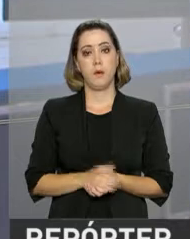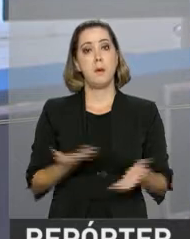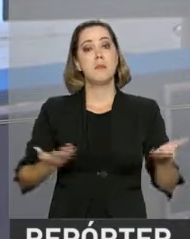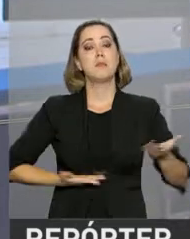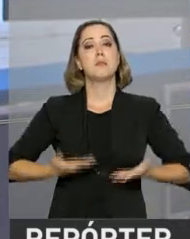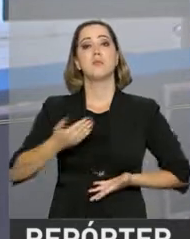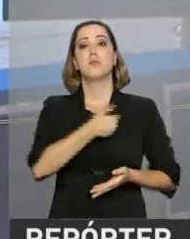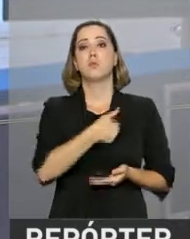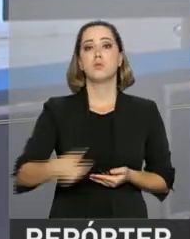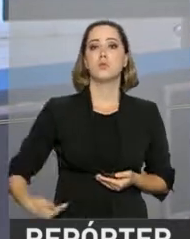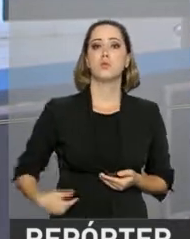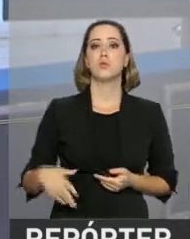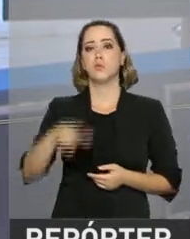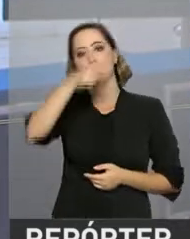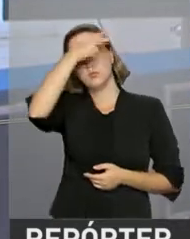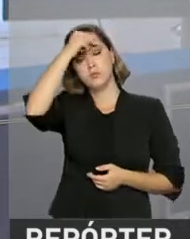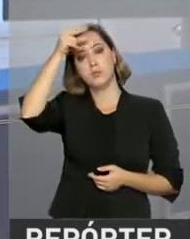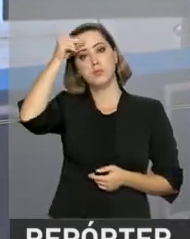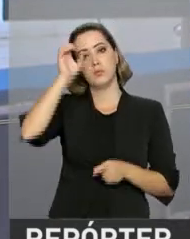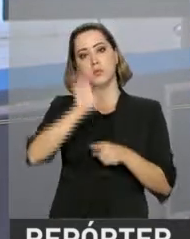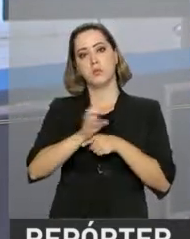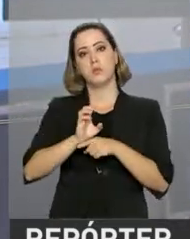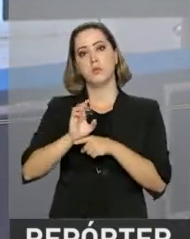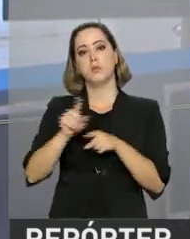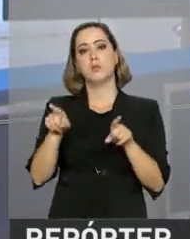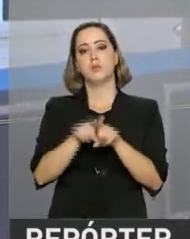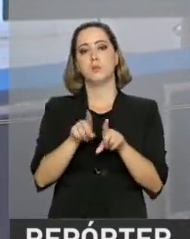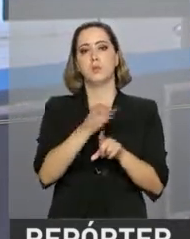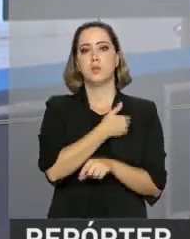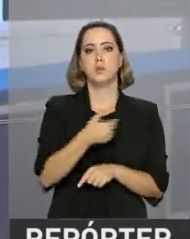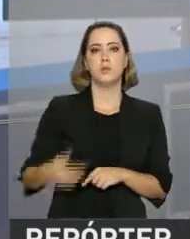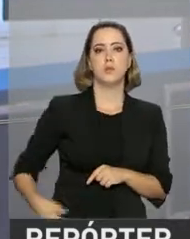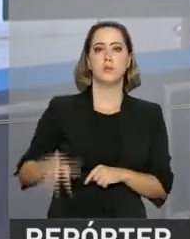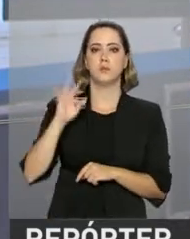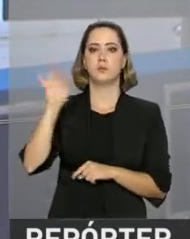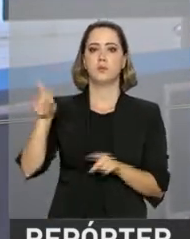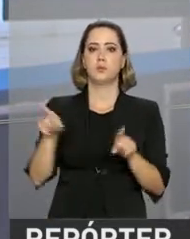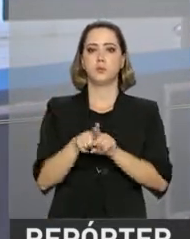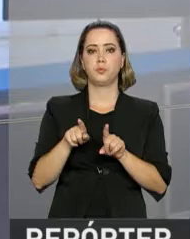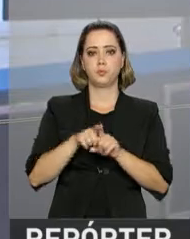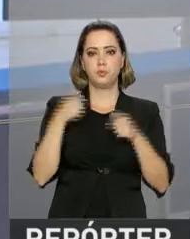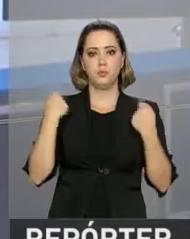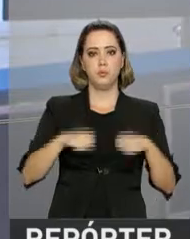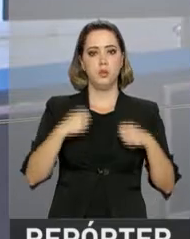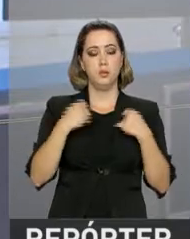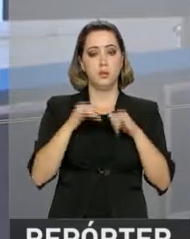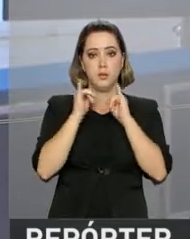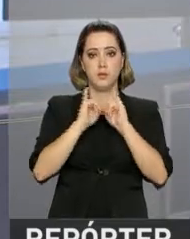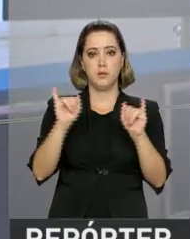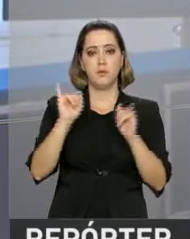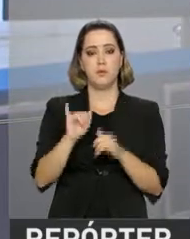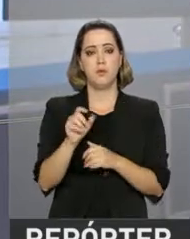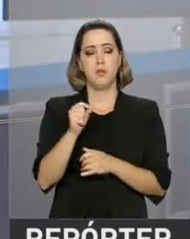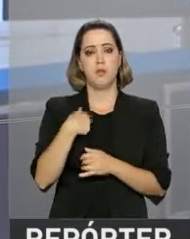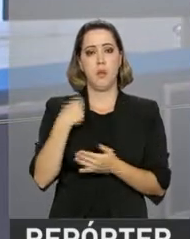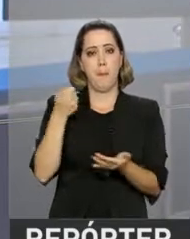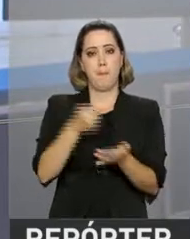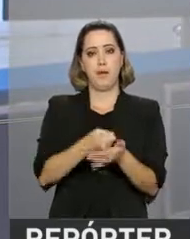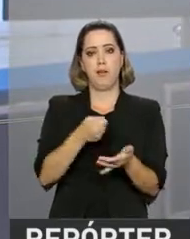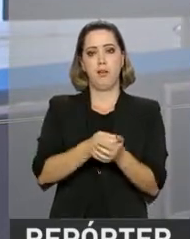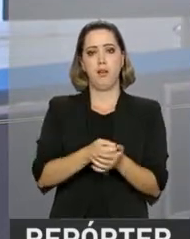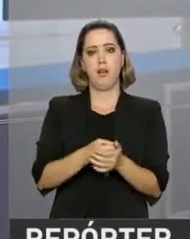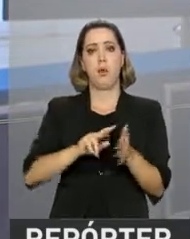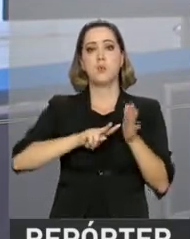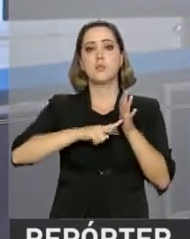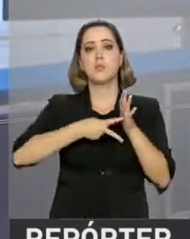Servidores públicos de prefeituras, estados e também do governo federal também serão obrigados a fazer a contribuição sindical agora em